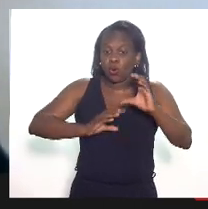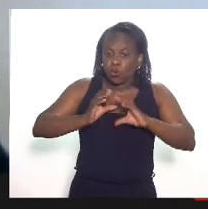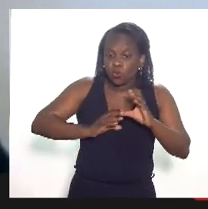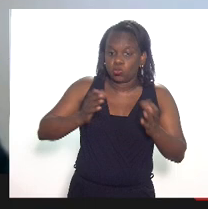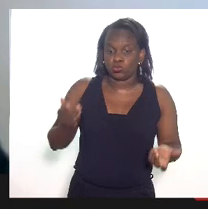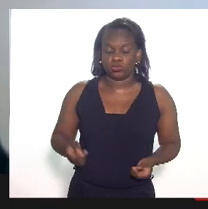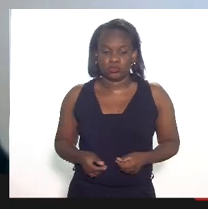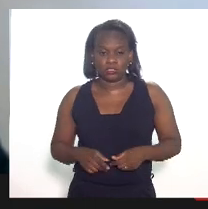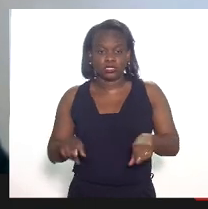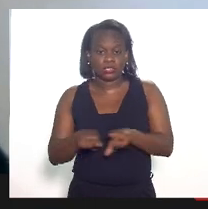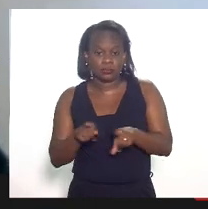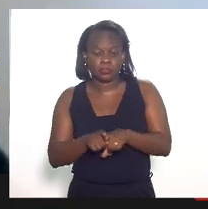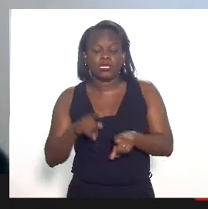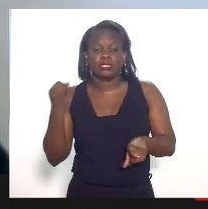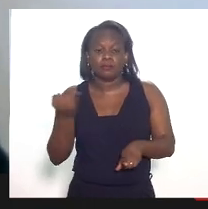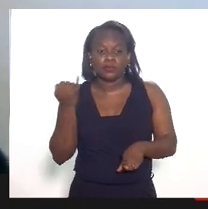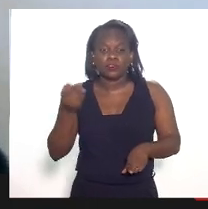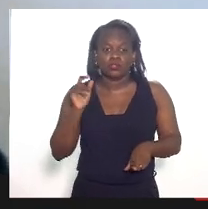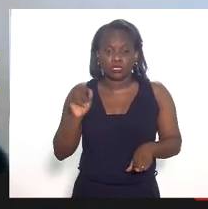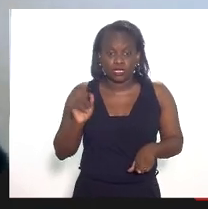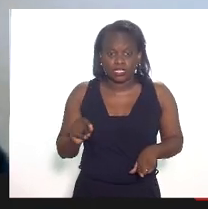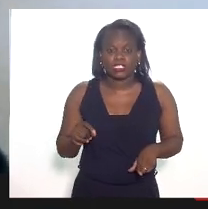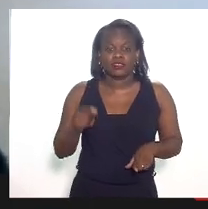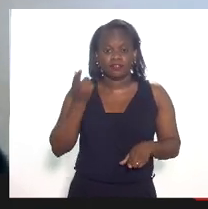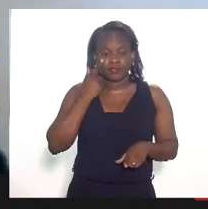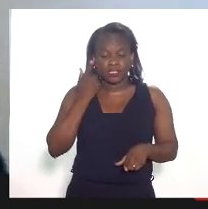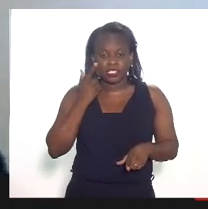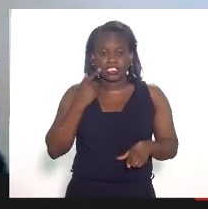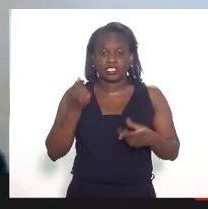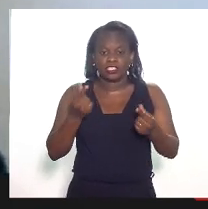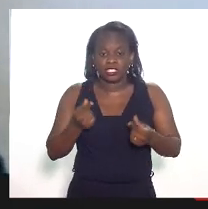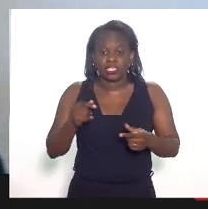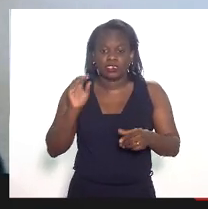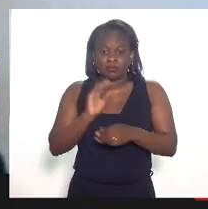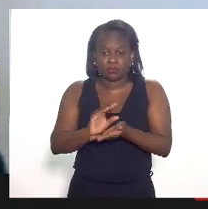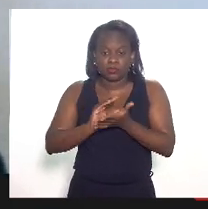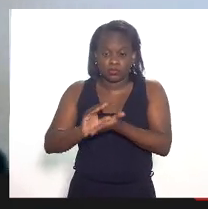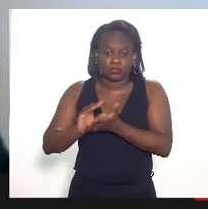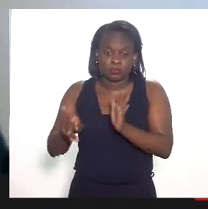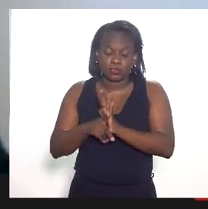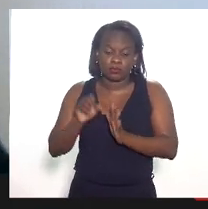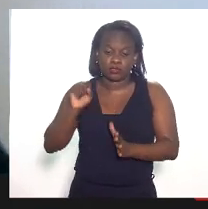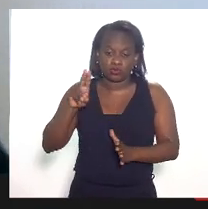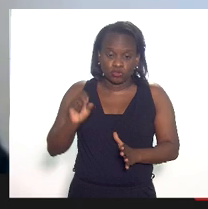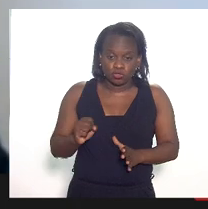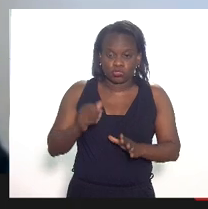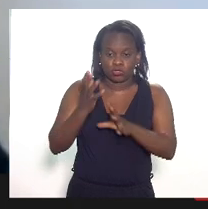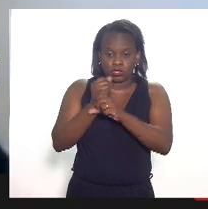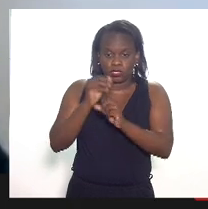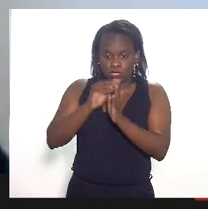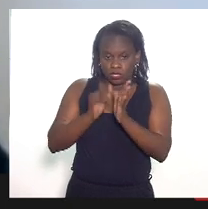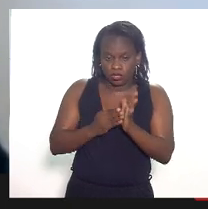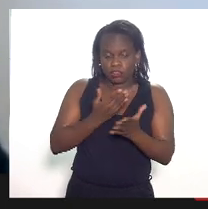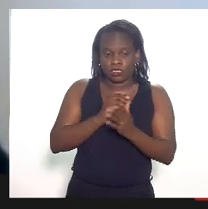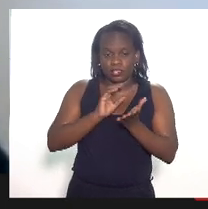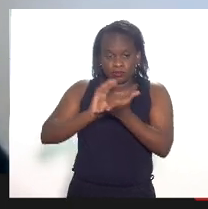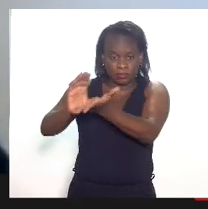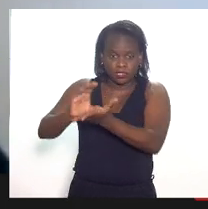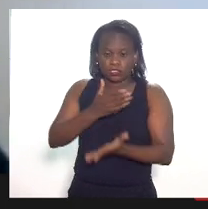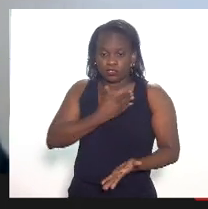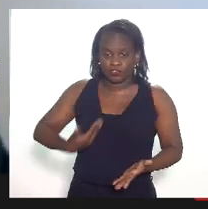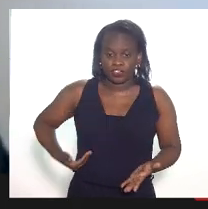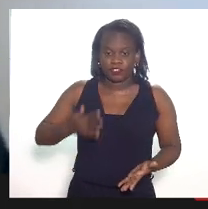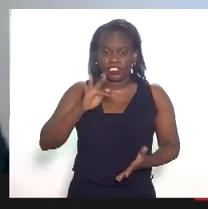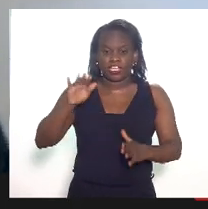público. Também é fundamental enfrentarmos o desfinanciamento do SUS. Pelo orçamento enviado pelo governo federal para